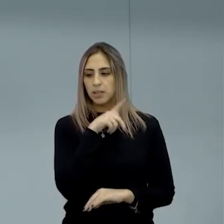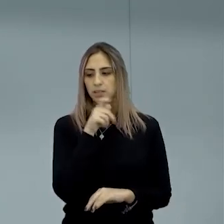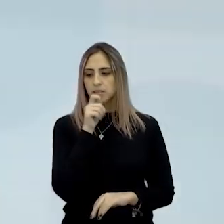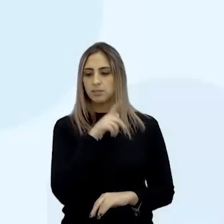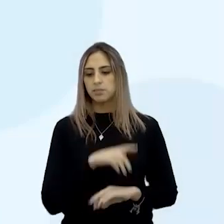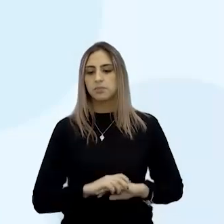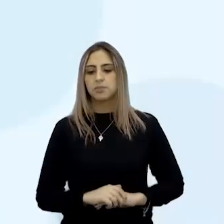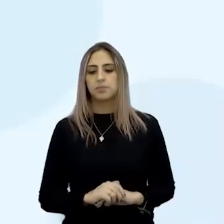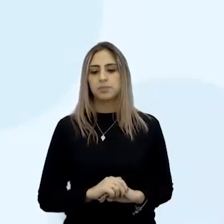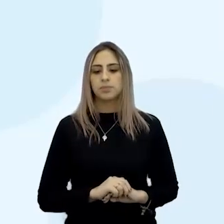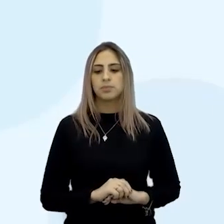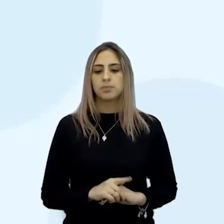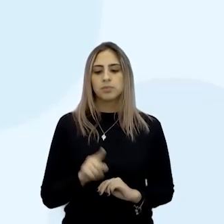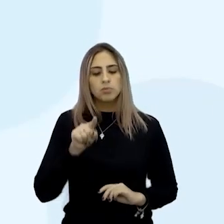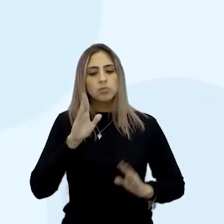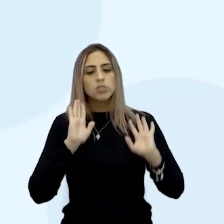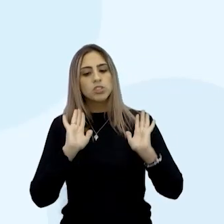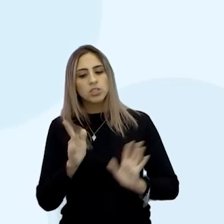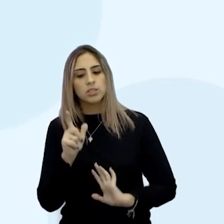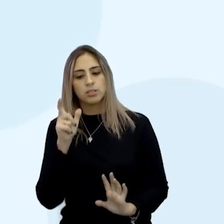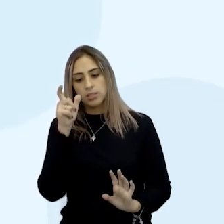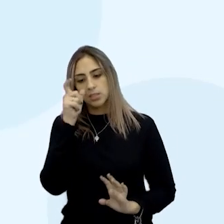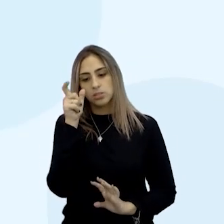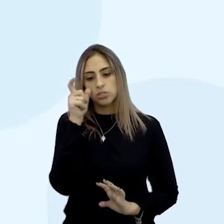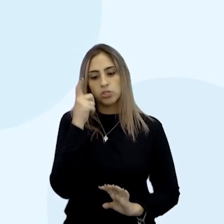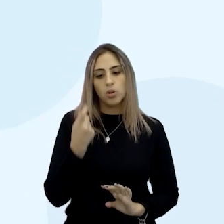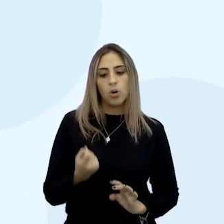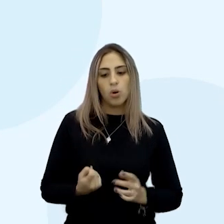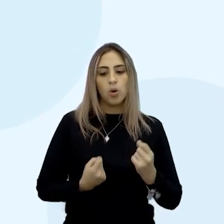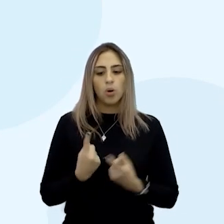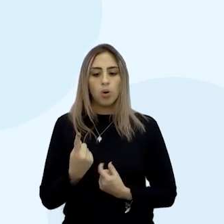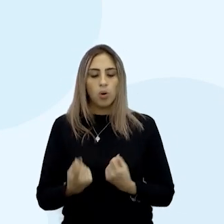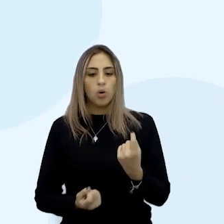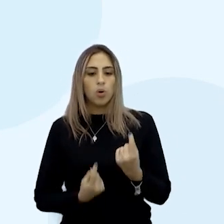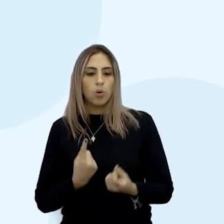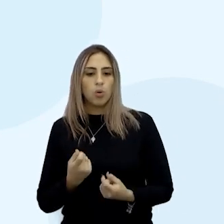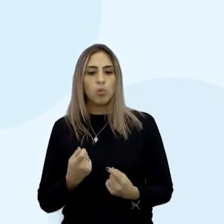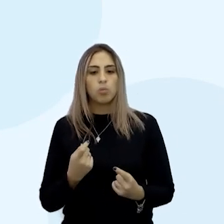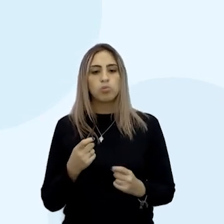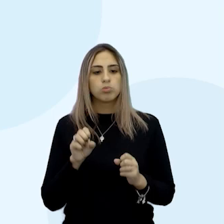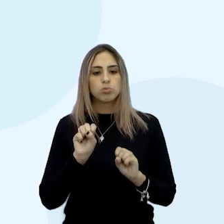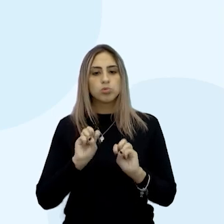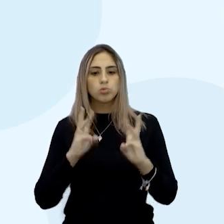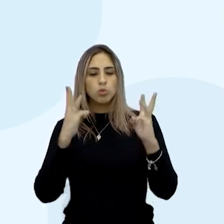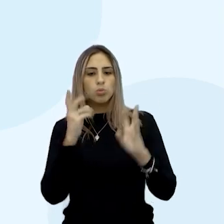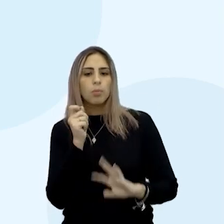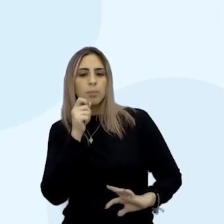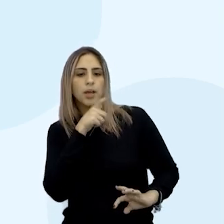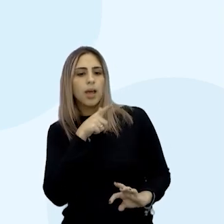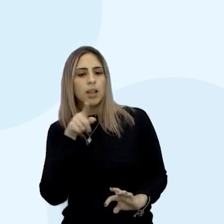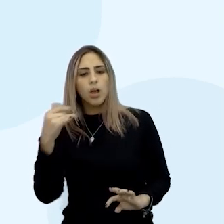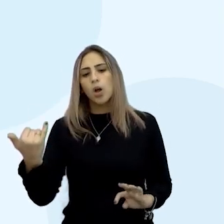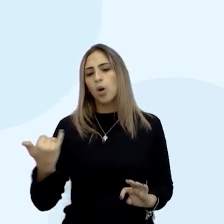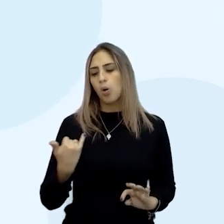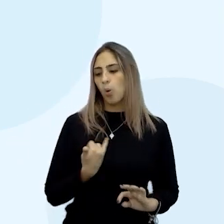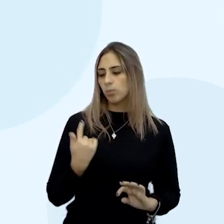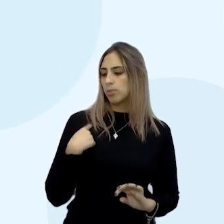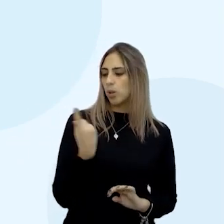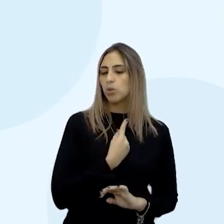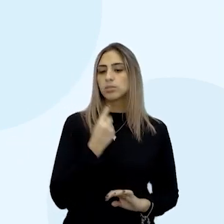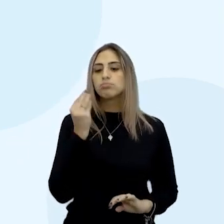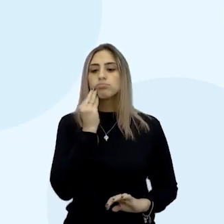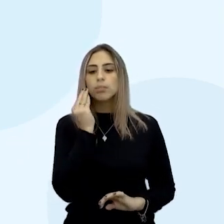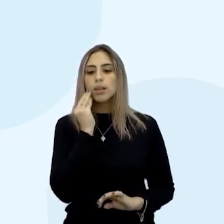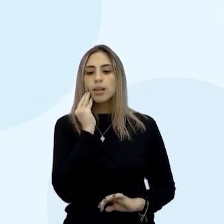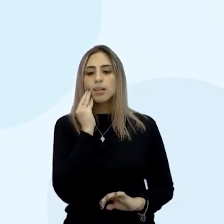eles. Você já assistiu a algum stand-up comedy? Conte-nos sobre a experiência e